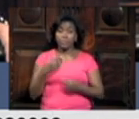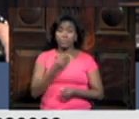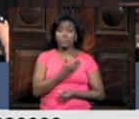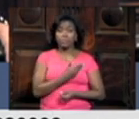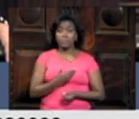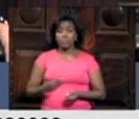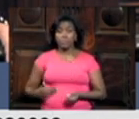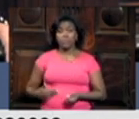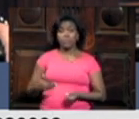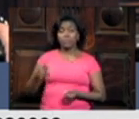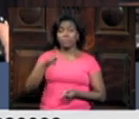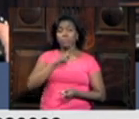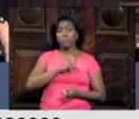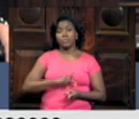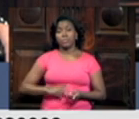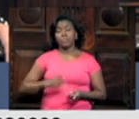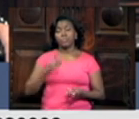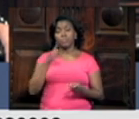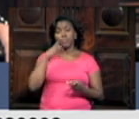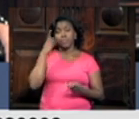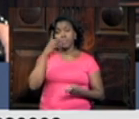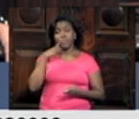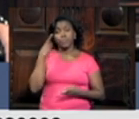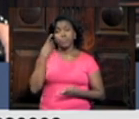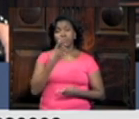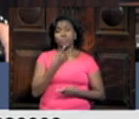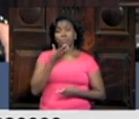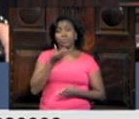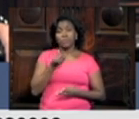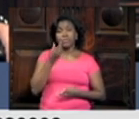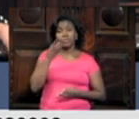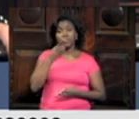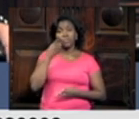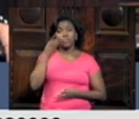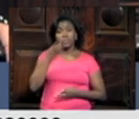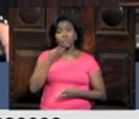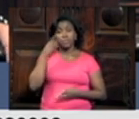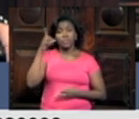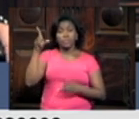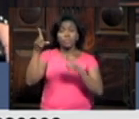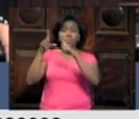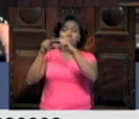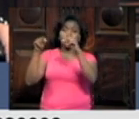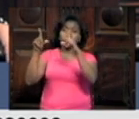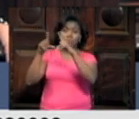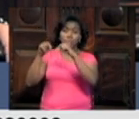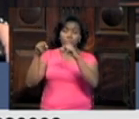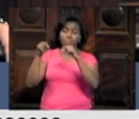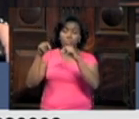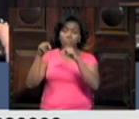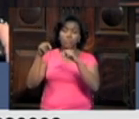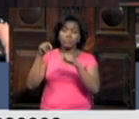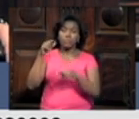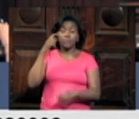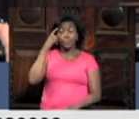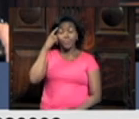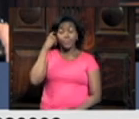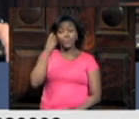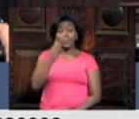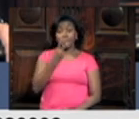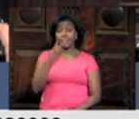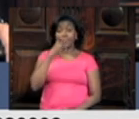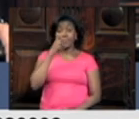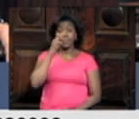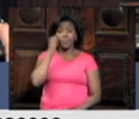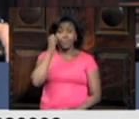presidente da República, aos deputados, os 46 deputados da bancada federal do estado do Rio de Janeiro, aos nossos 2